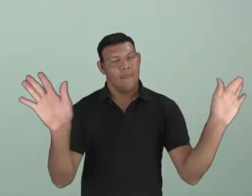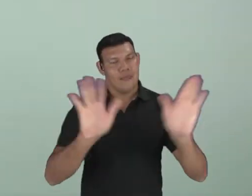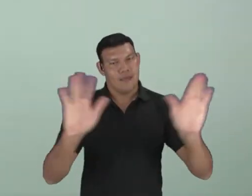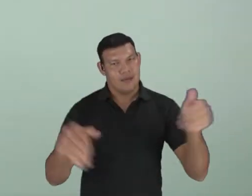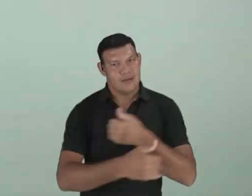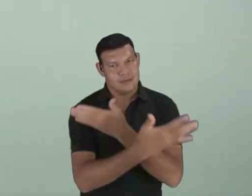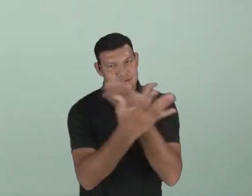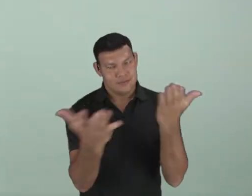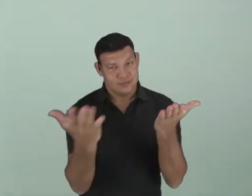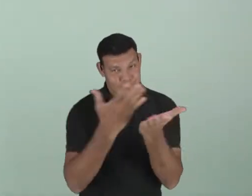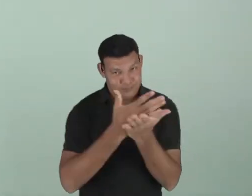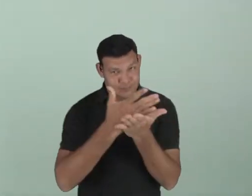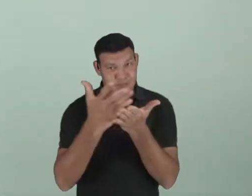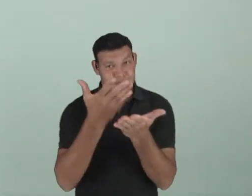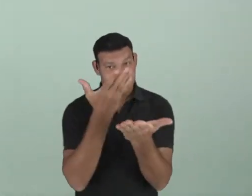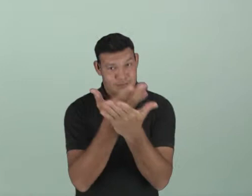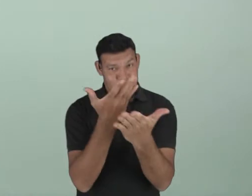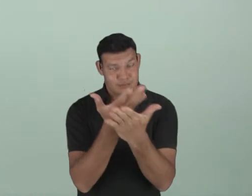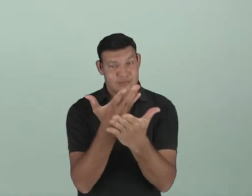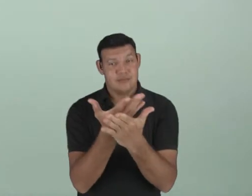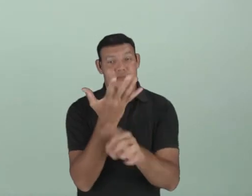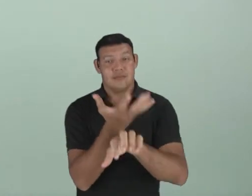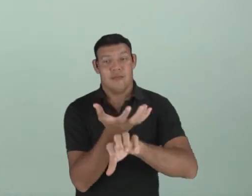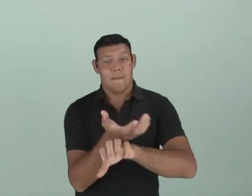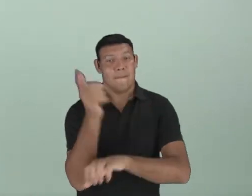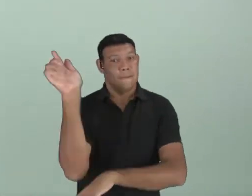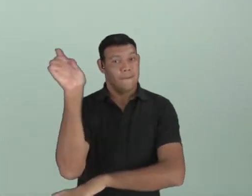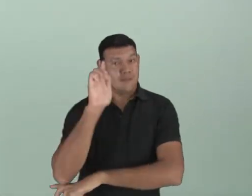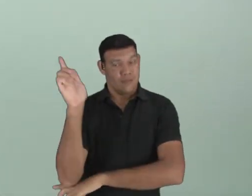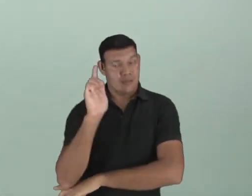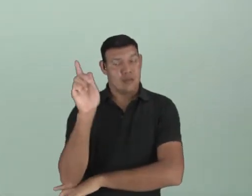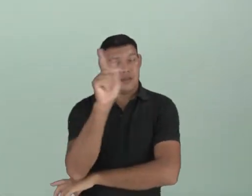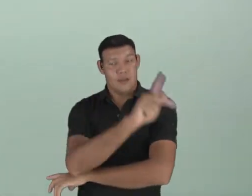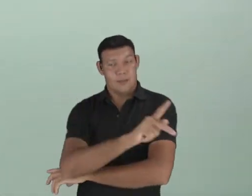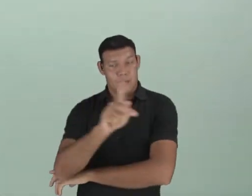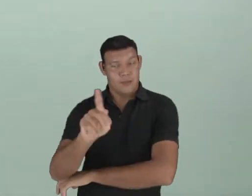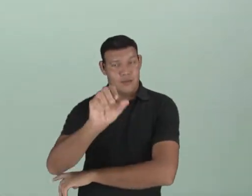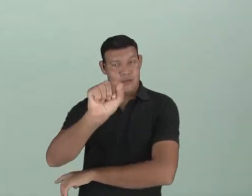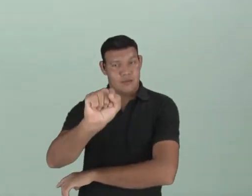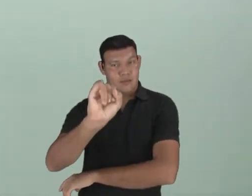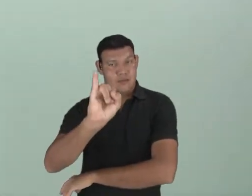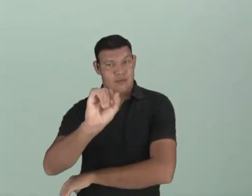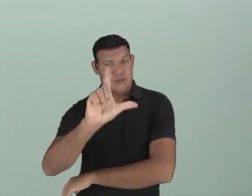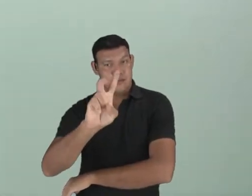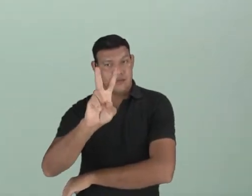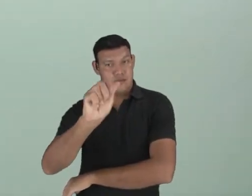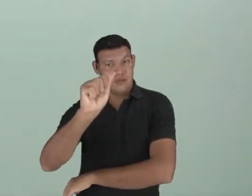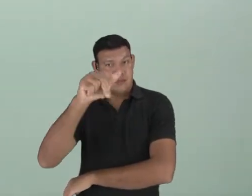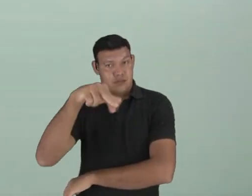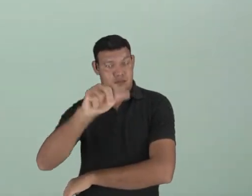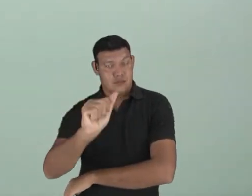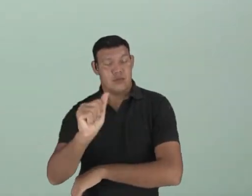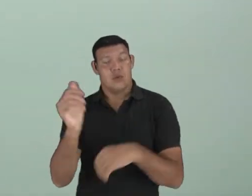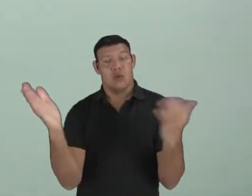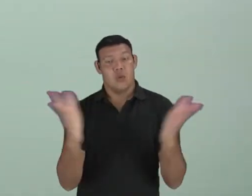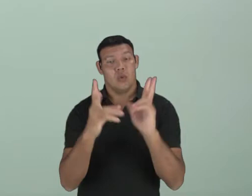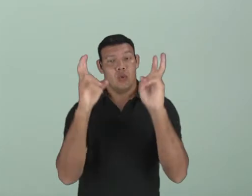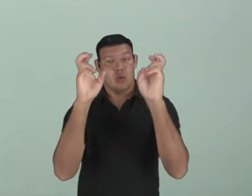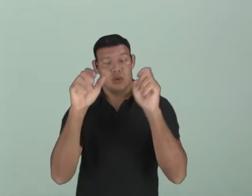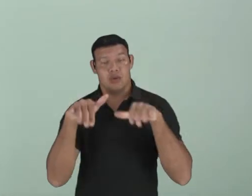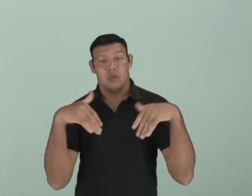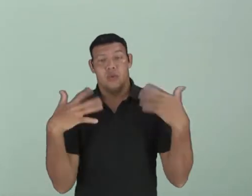Olá, pessoal! Vamos iniciar nossa aula de Geografia. Eu sou a professora Silvana e hoje nós vamos falar sobre as